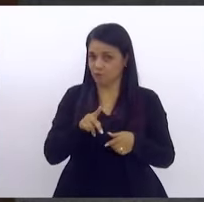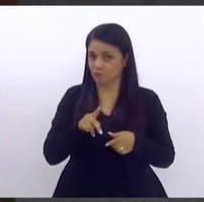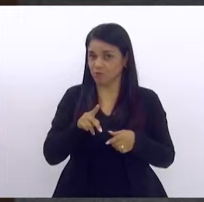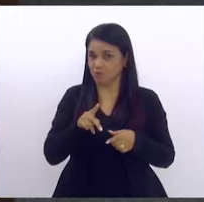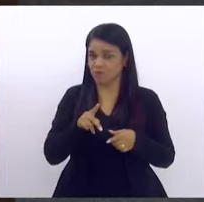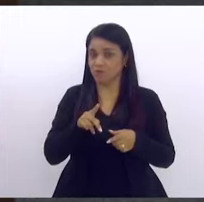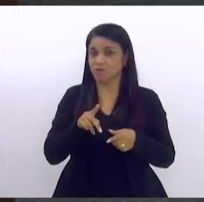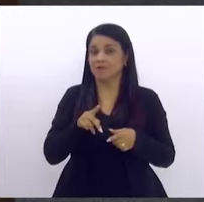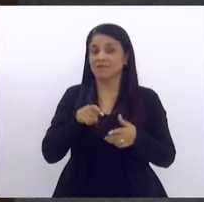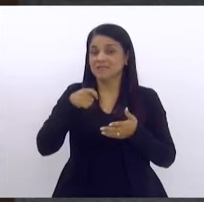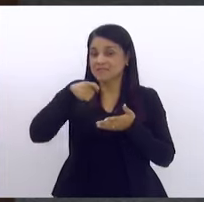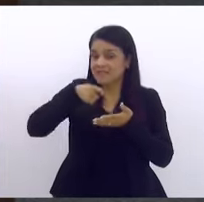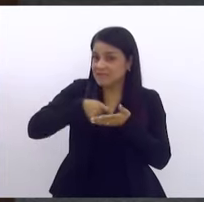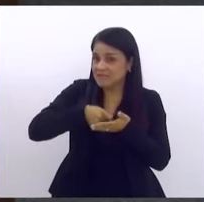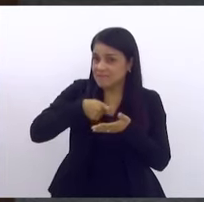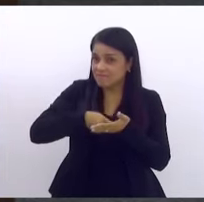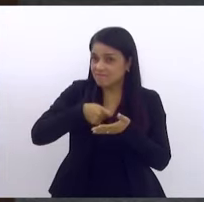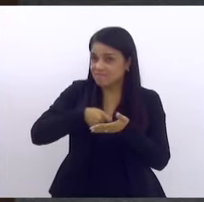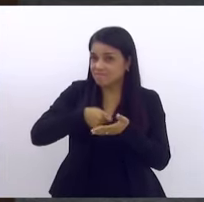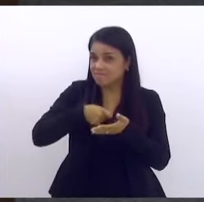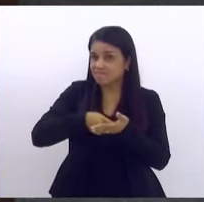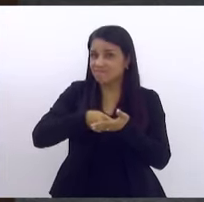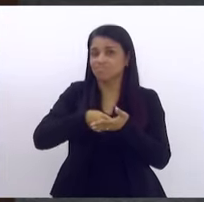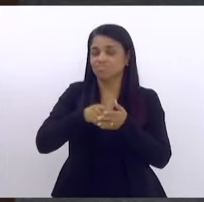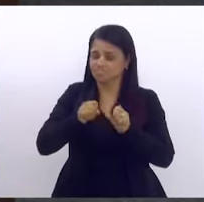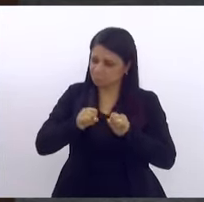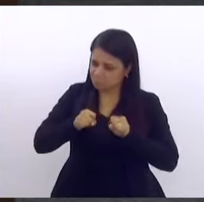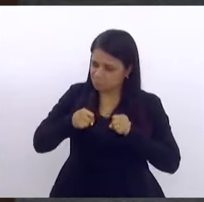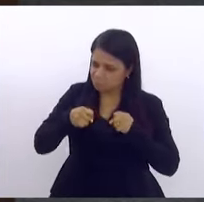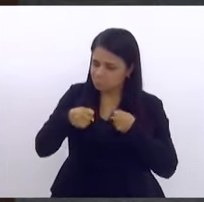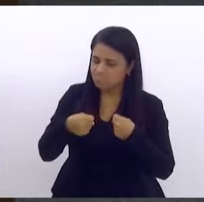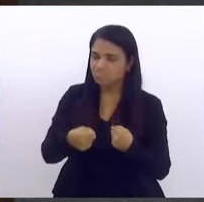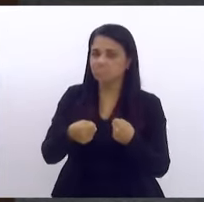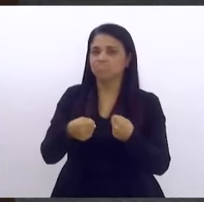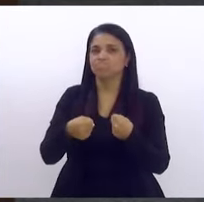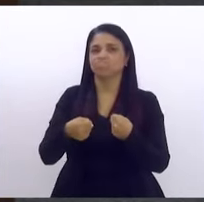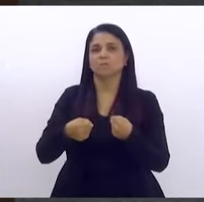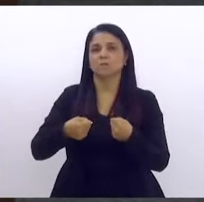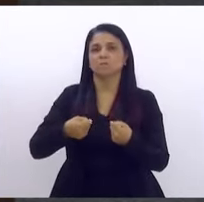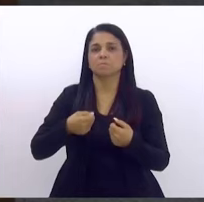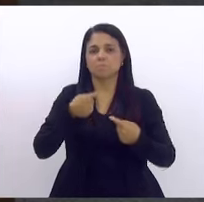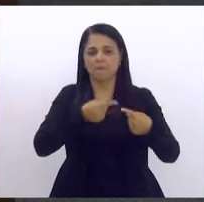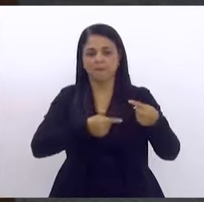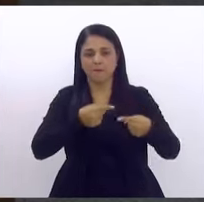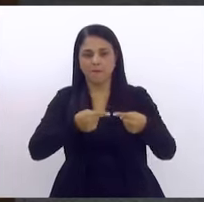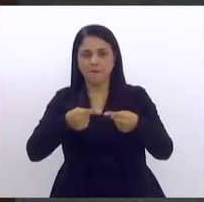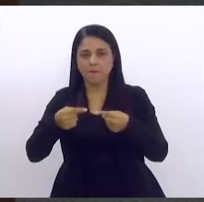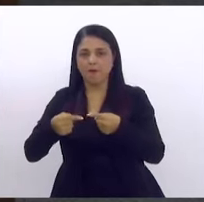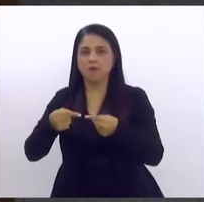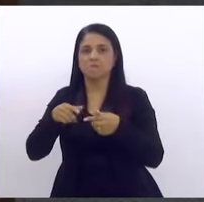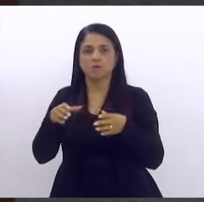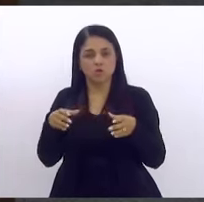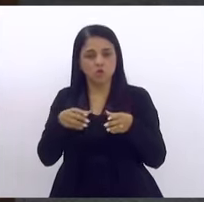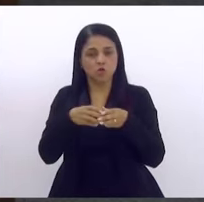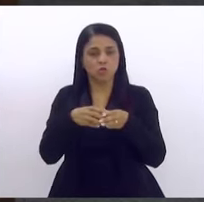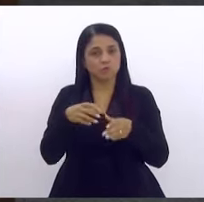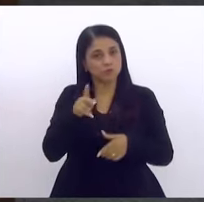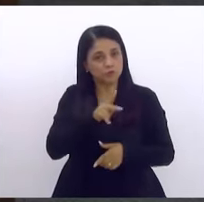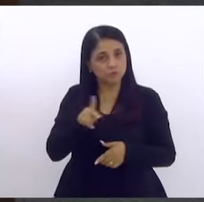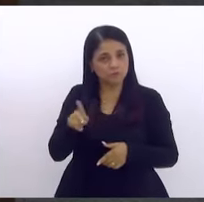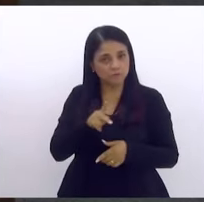Nós devemos e devemos muito nos esmerar, nos empenhar cada vez mais no debate para que essa classe